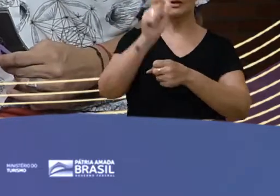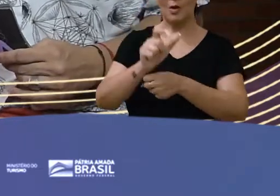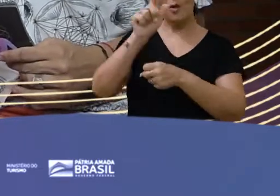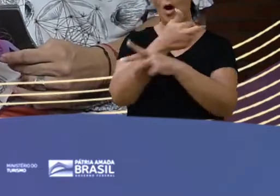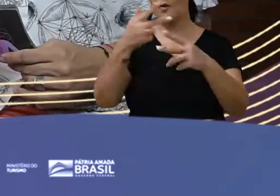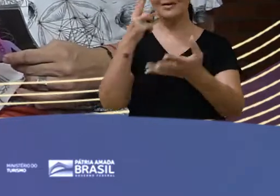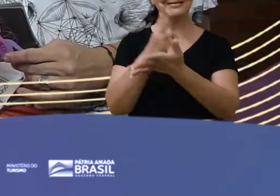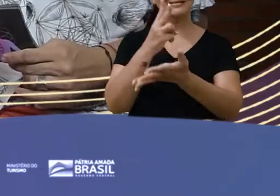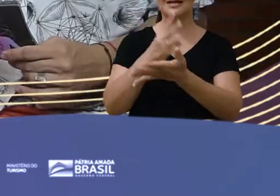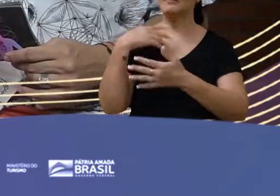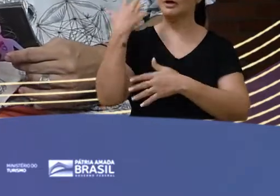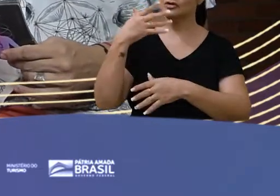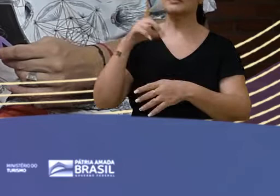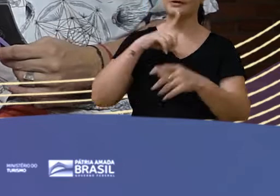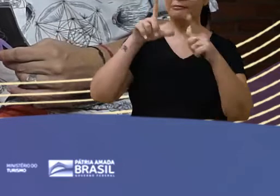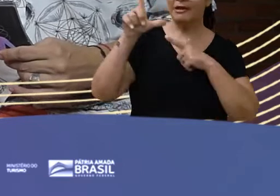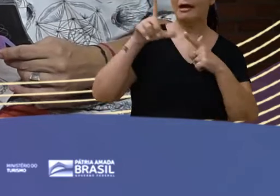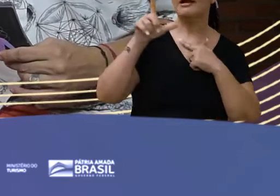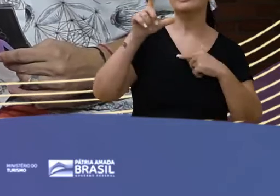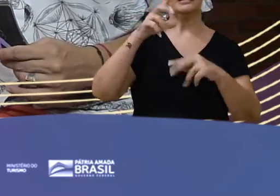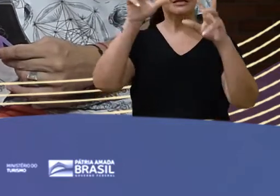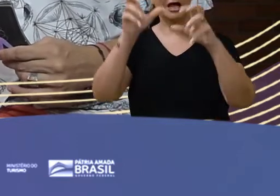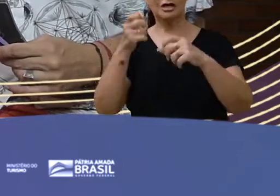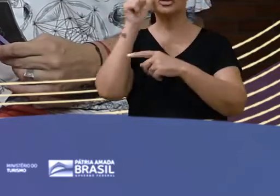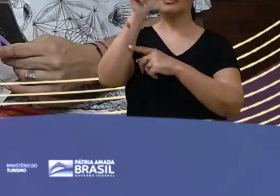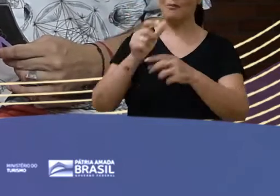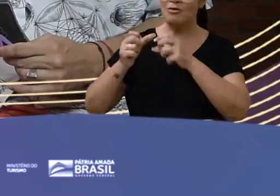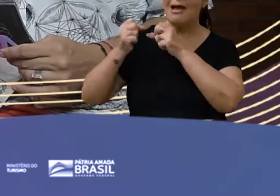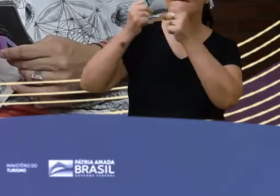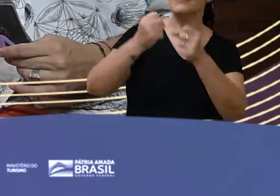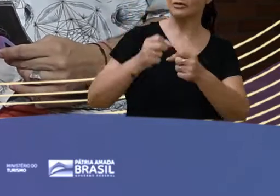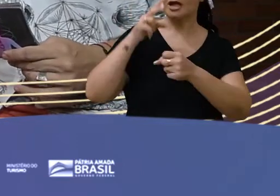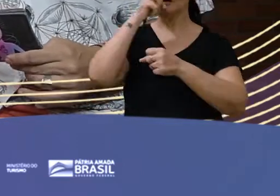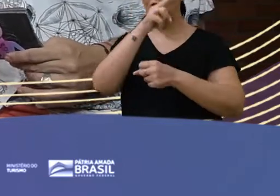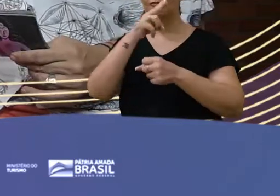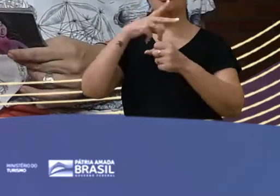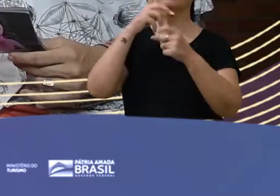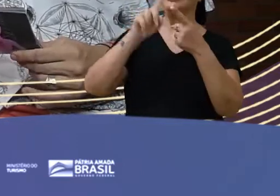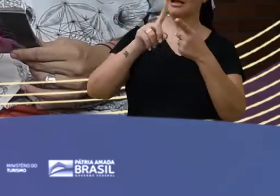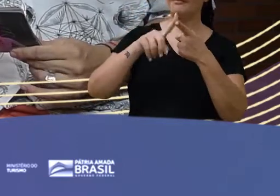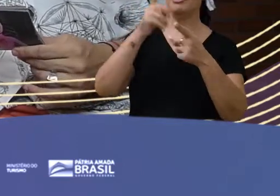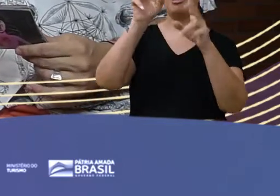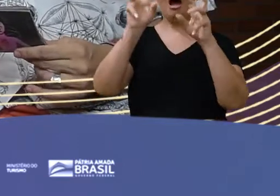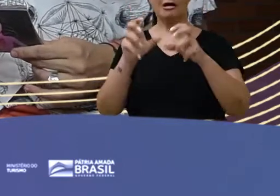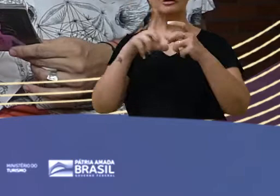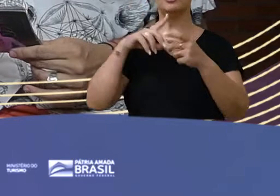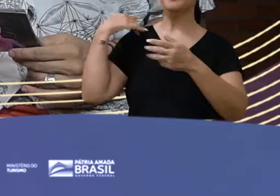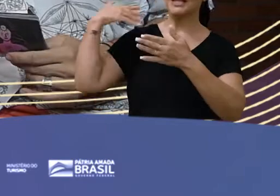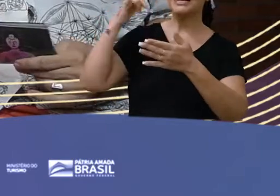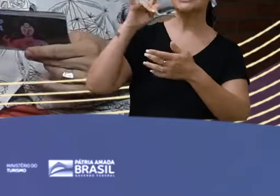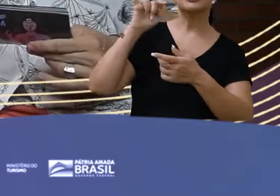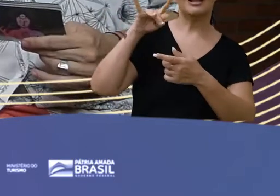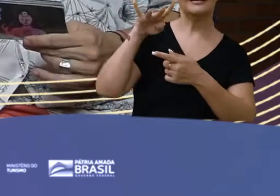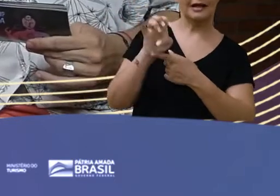suas composições, nas suas letras, essa questão da mulher empoderada, forte, e também a questão da sua ancestralidade. Então, com